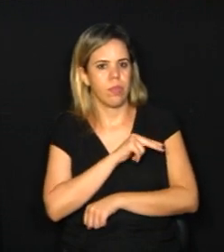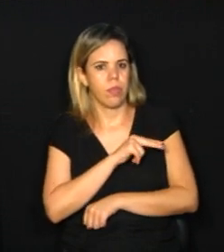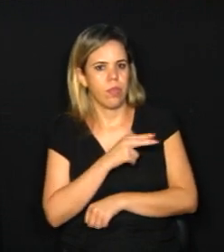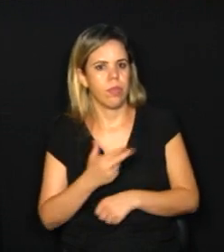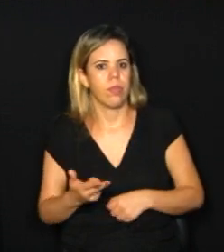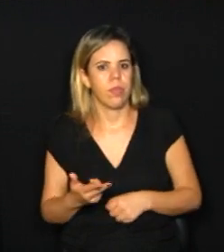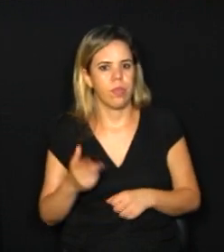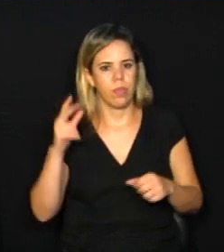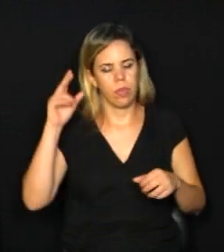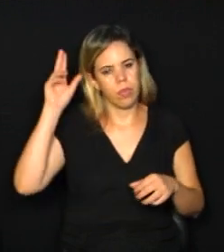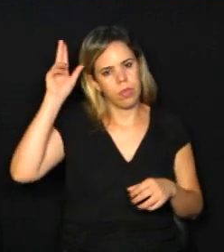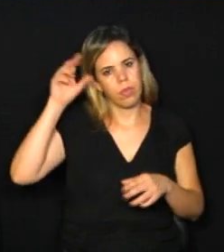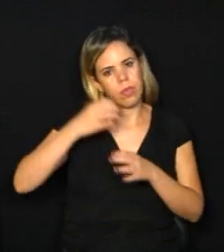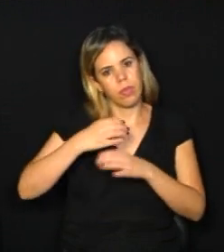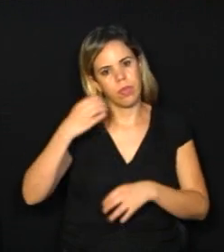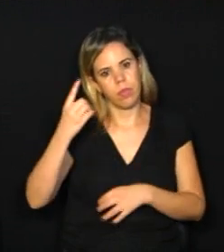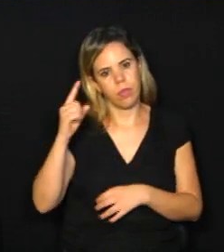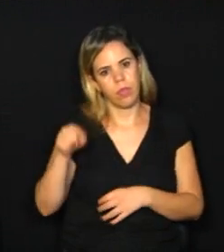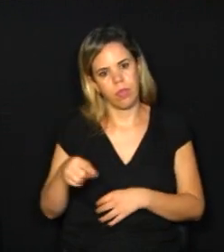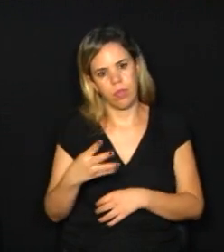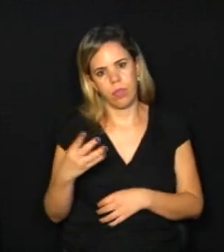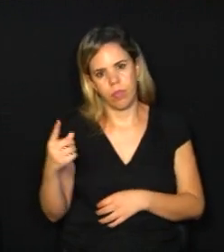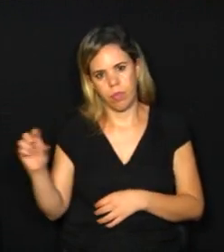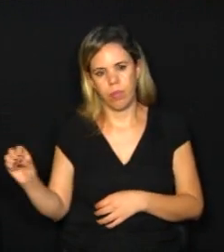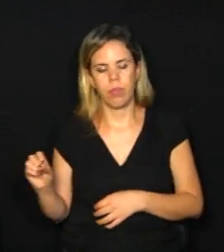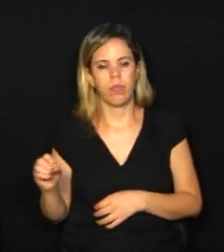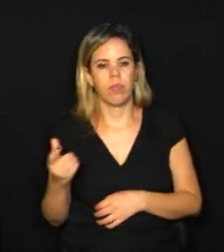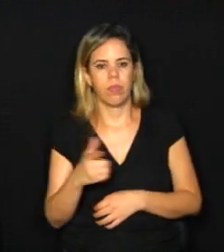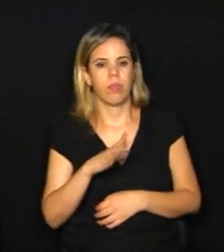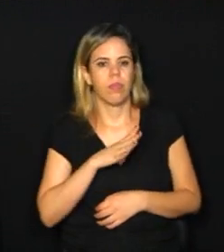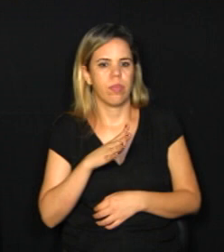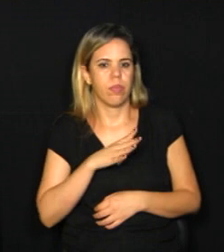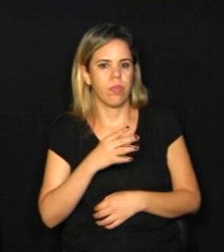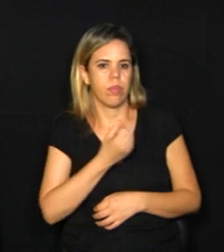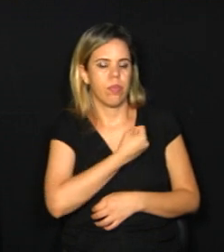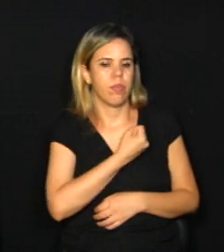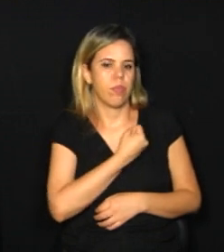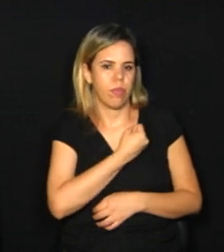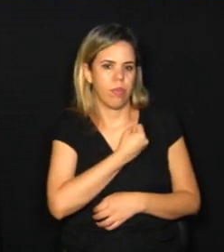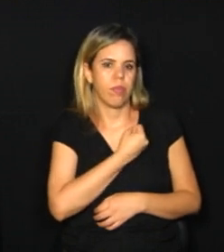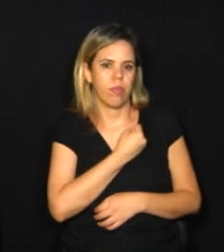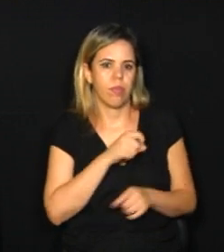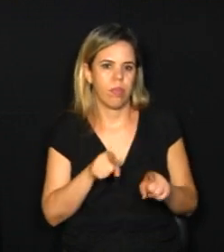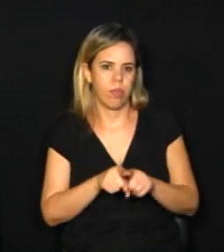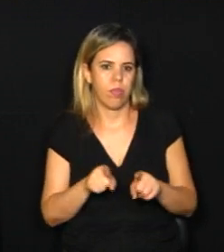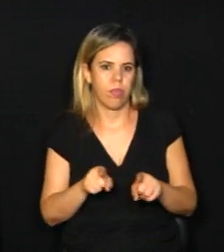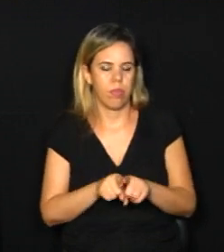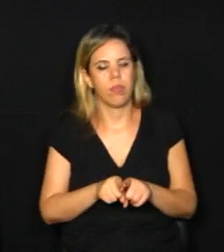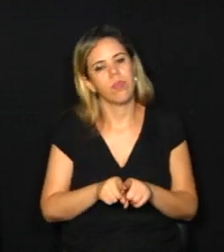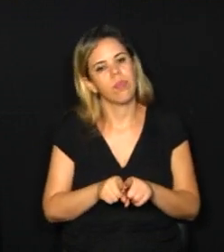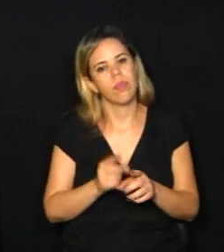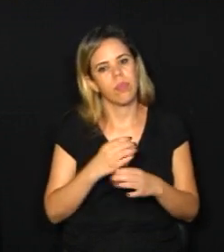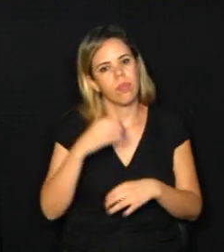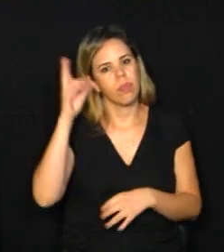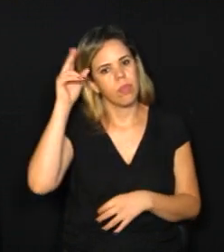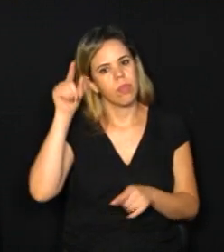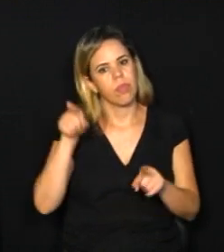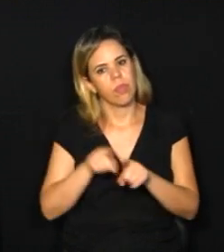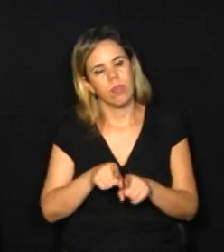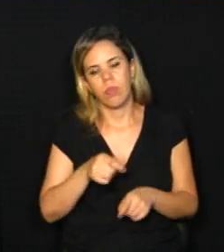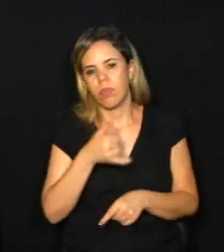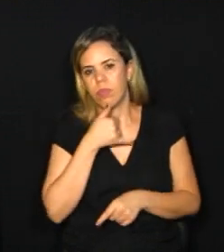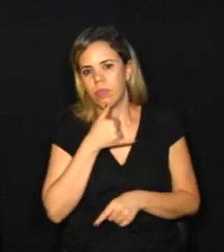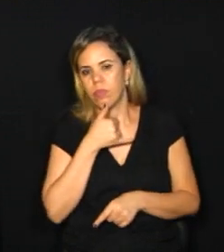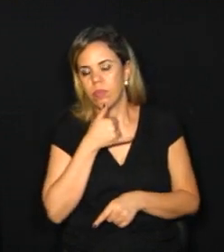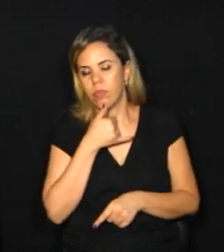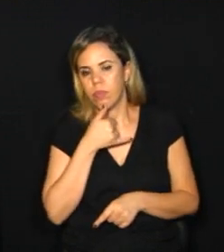Arthur Nogueira com 1.410 casos. Nós temos os números subestimados de Engenheiro Coelho, infelizmente ainda. Nossa